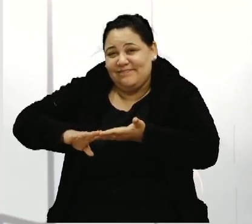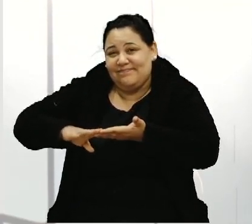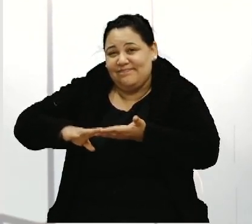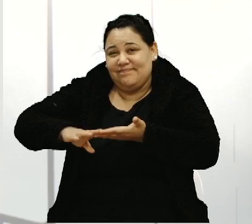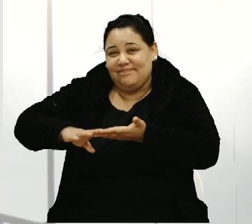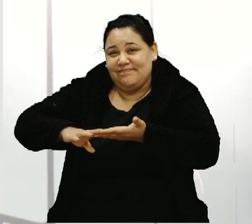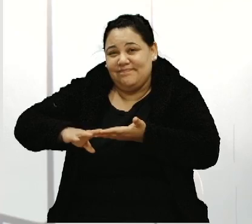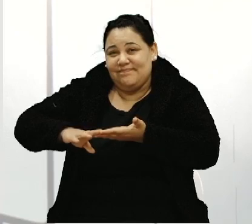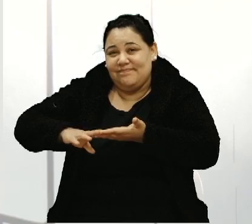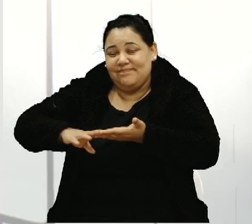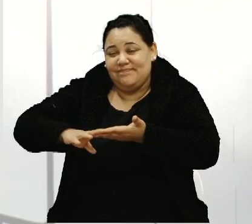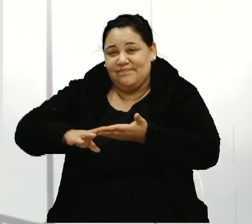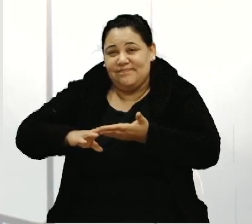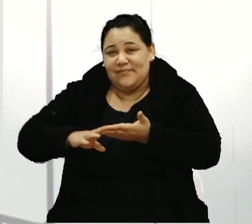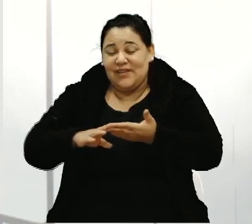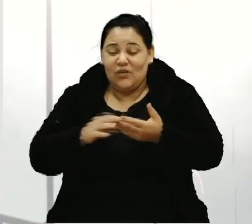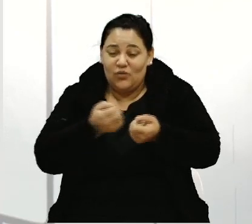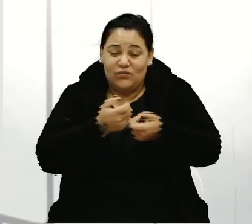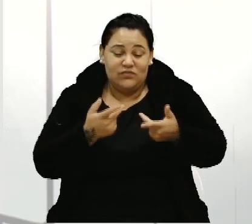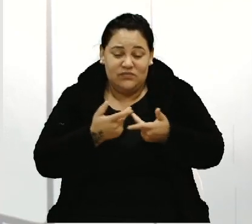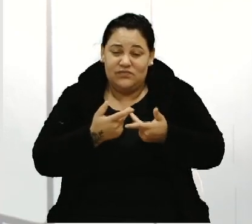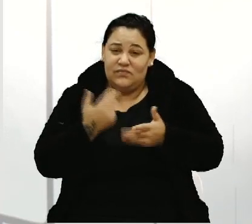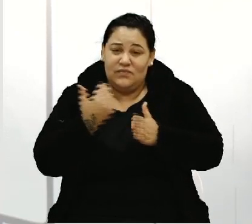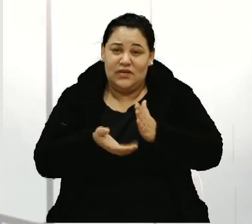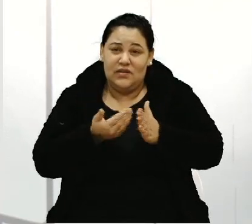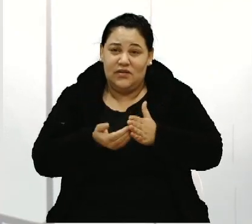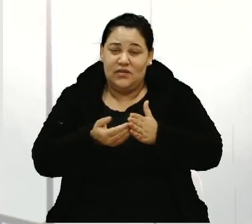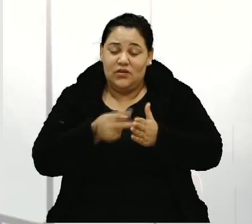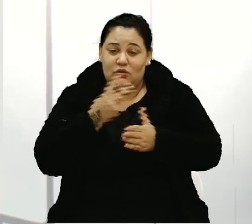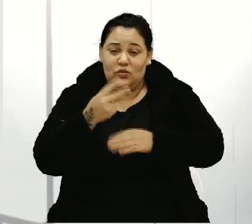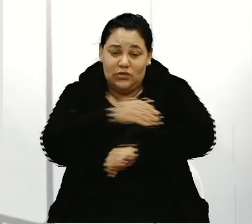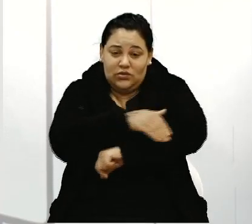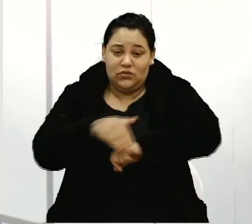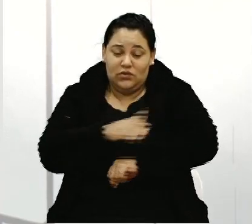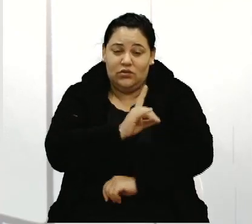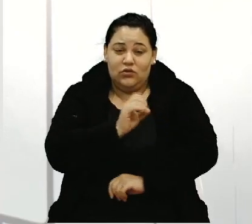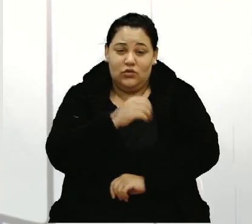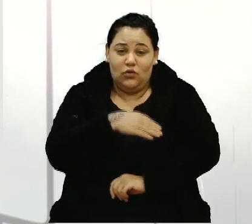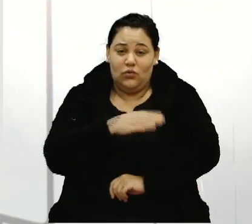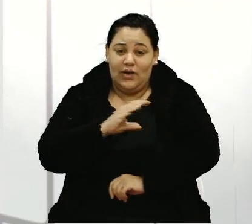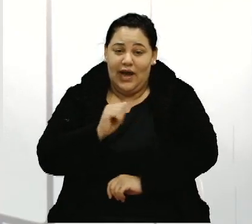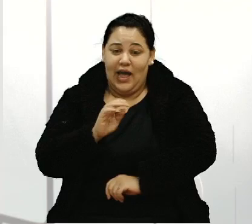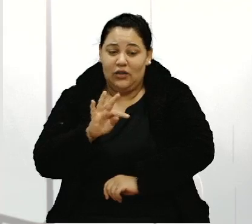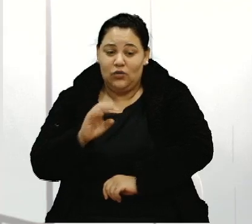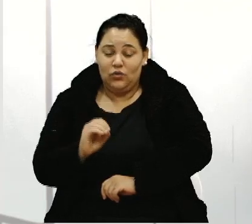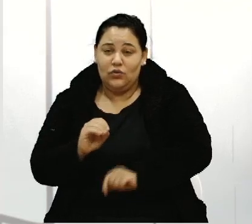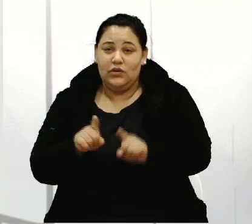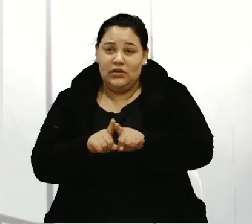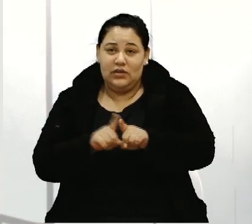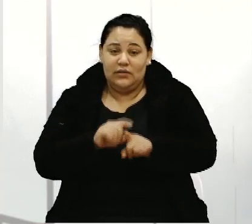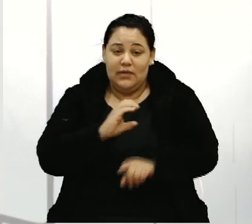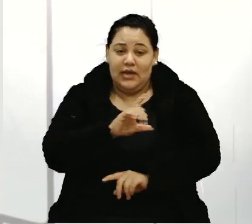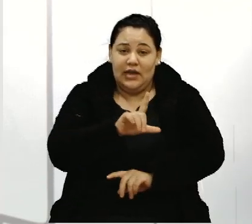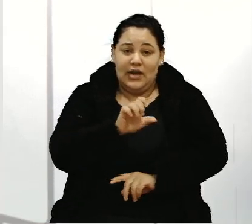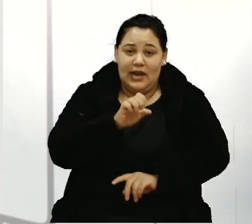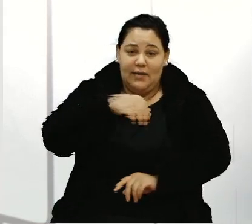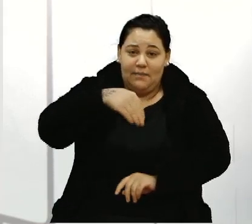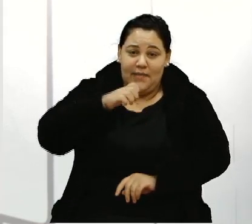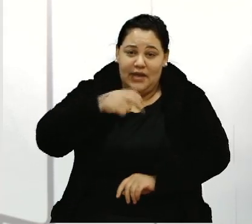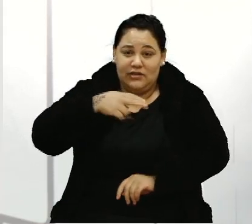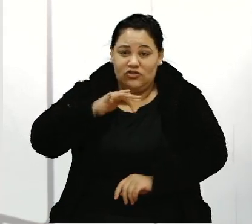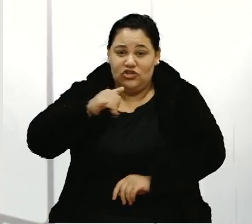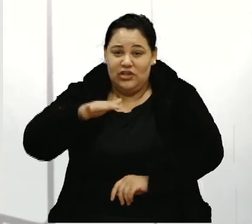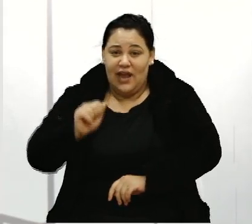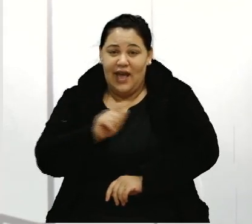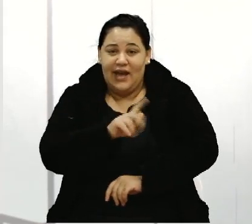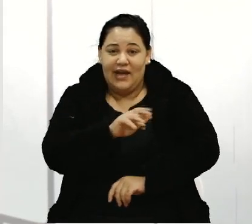perderam, em 2 ruas, né, principalmente, na Dom Cato Espada, no Fátima Baixa, e na Clementina Graziella. Então, as